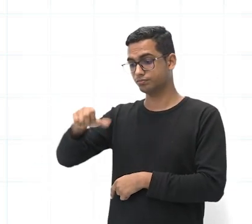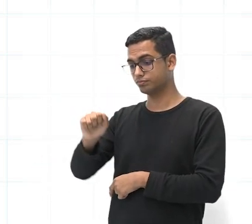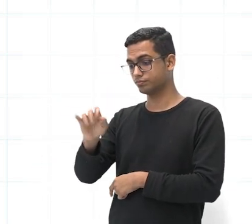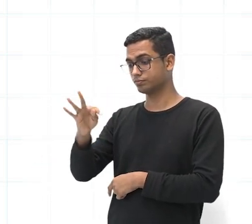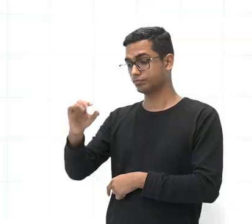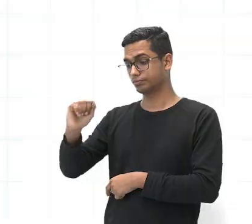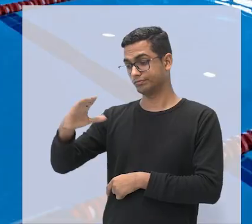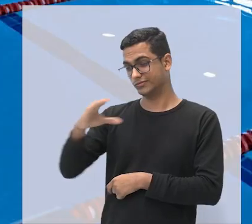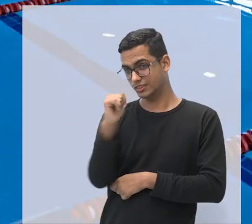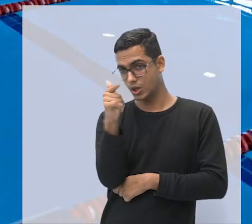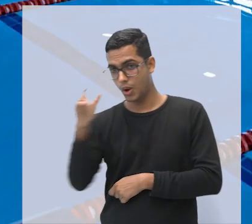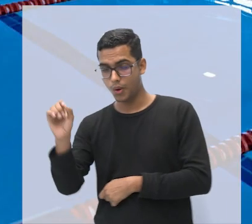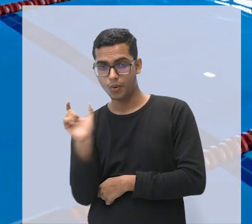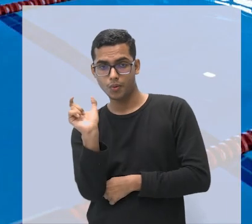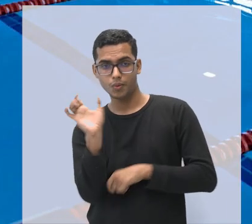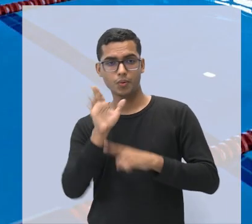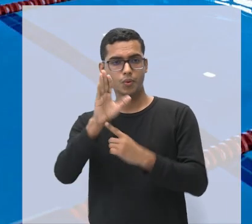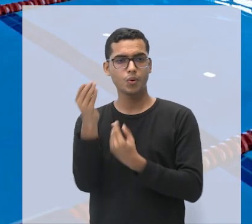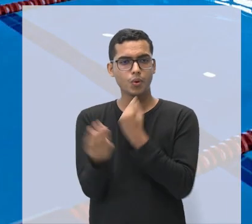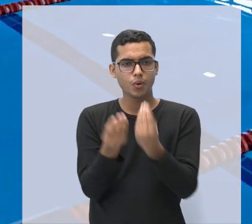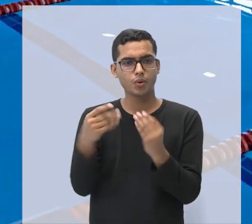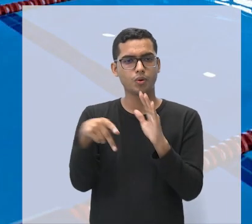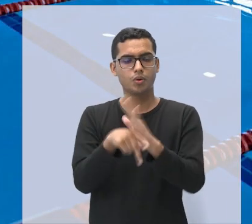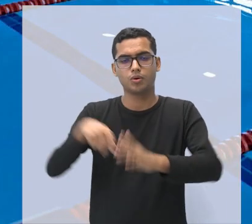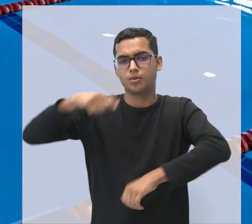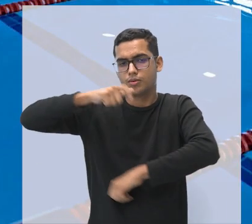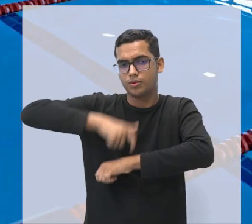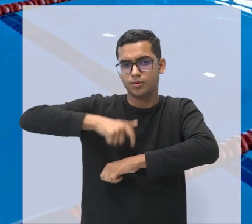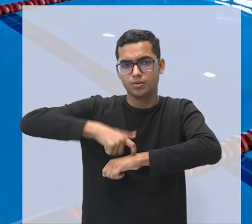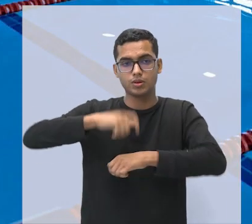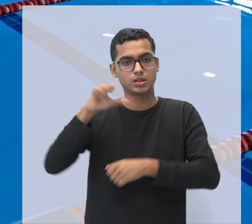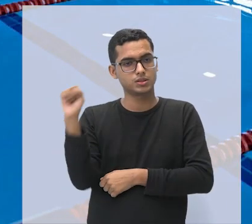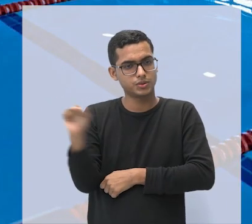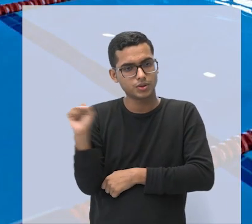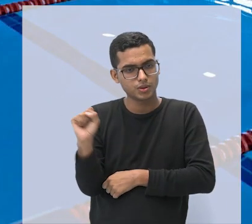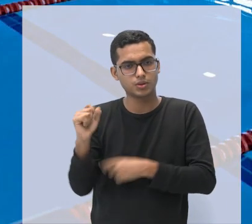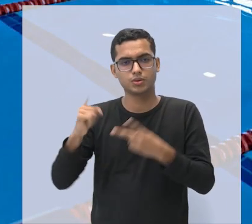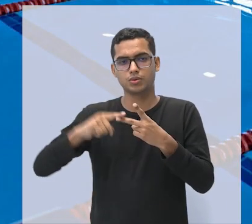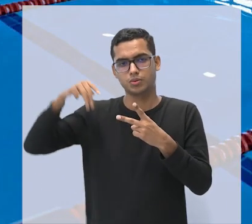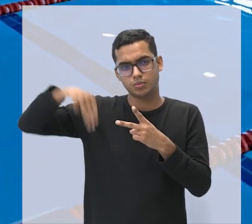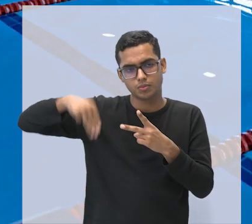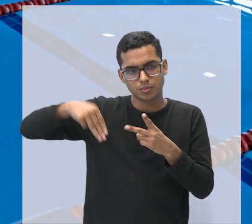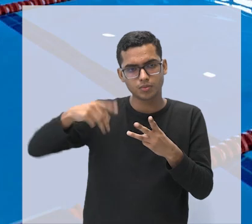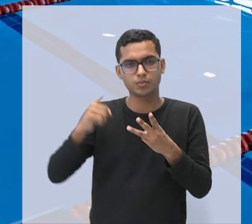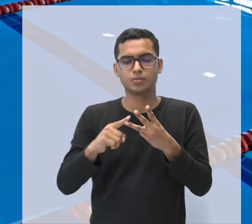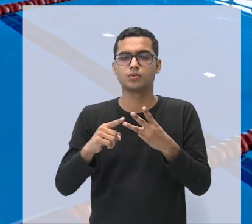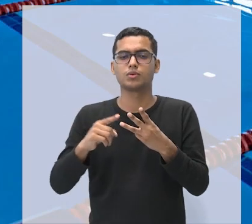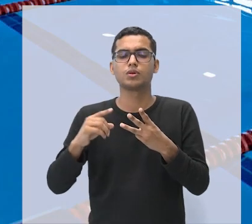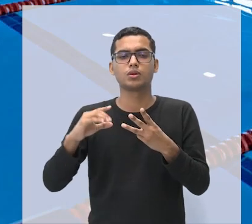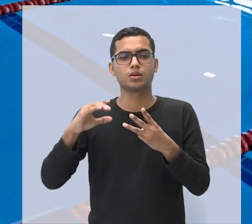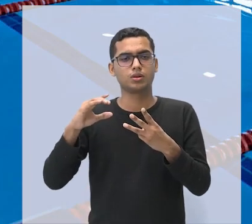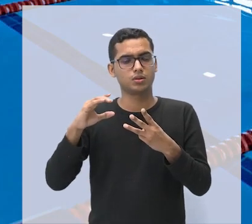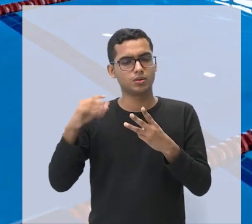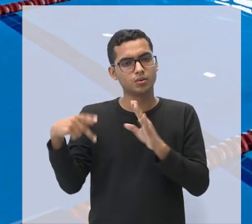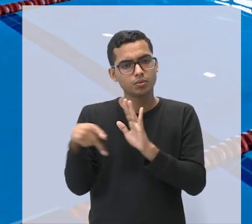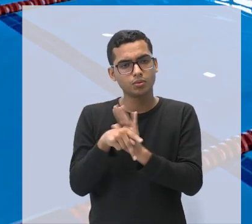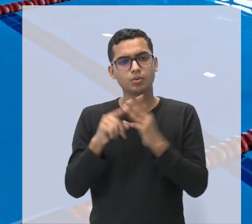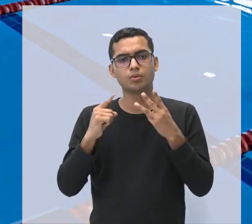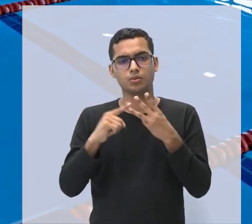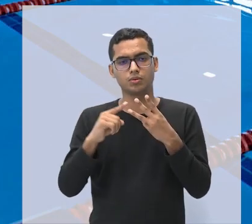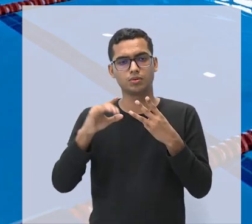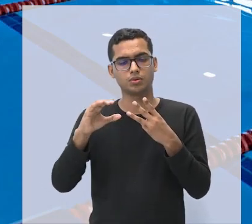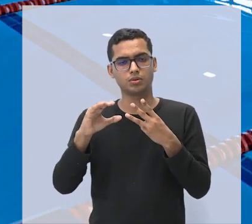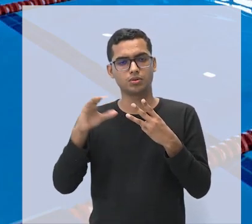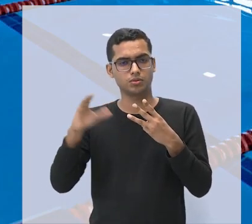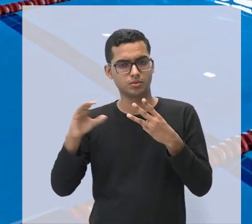resultados, eles são registrados através de quê? De tempo, segundo, minuto, centésimos, tá bom? Então hoje a nossa